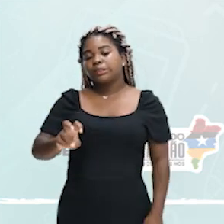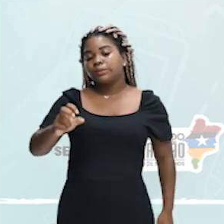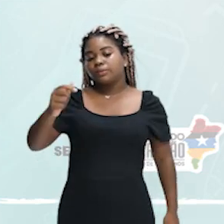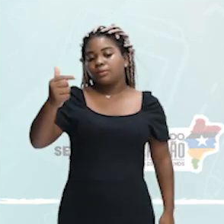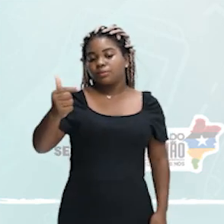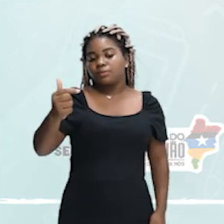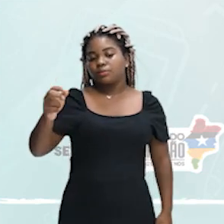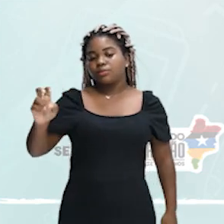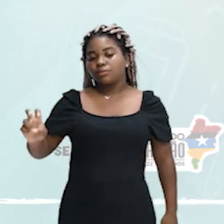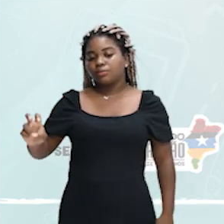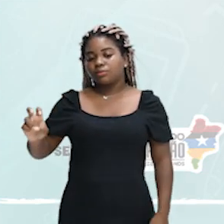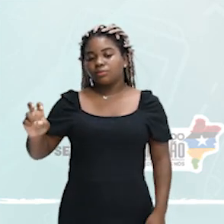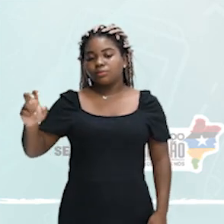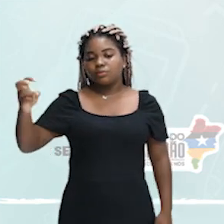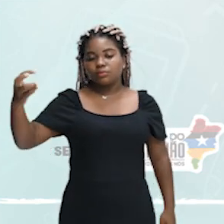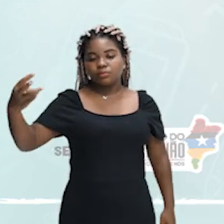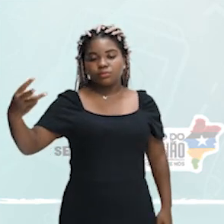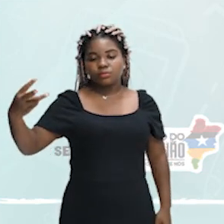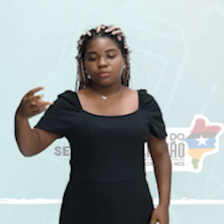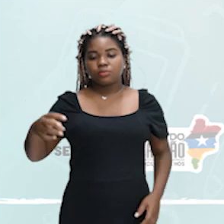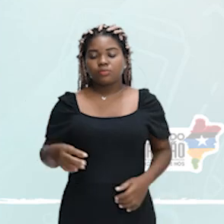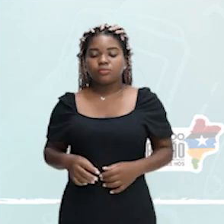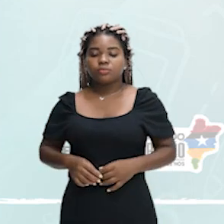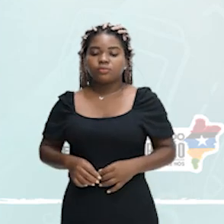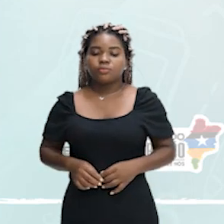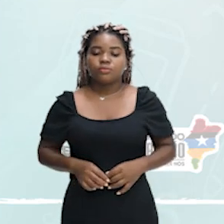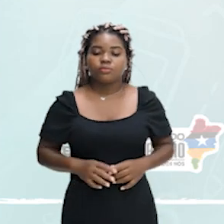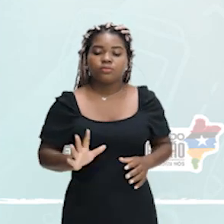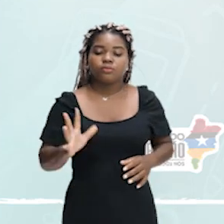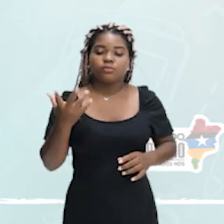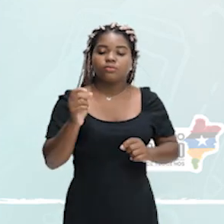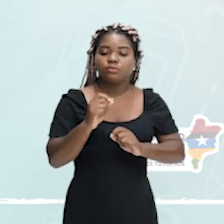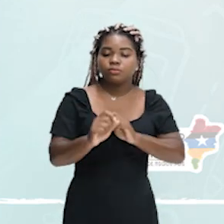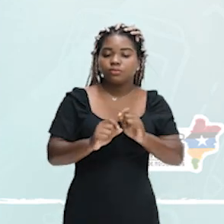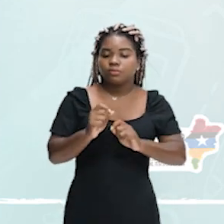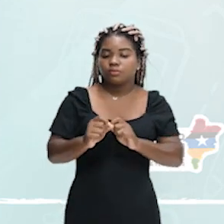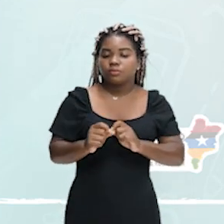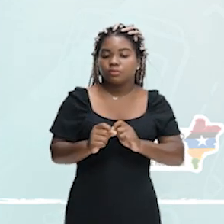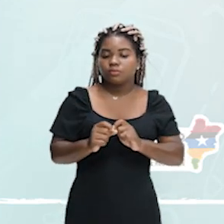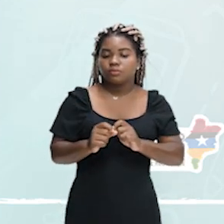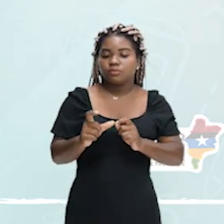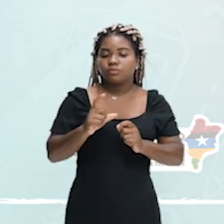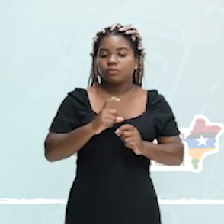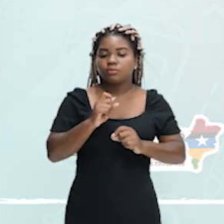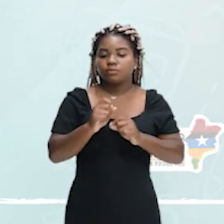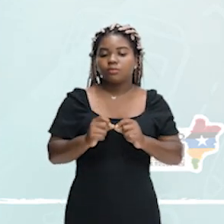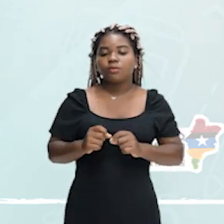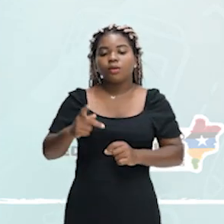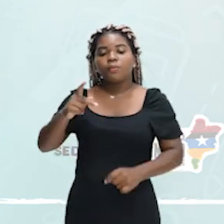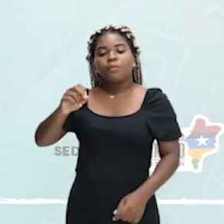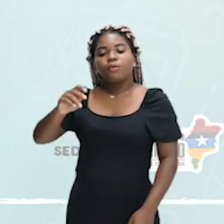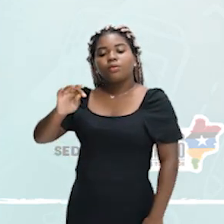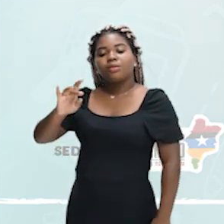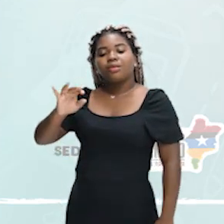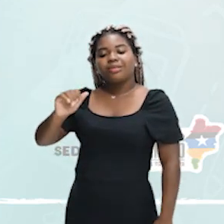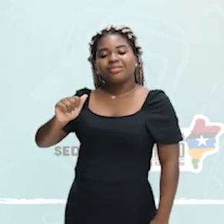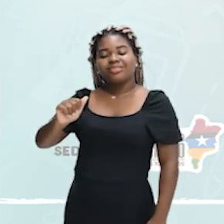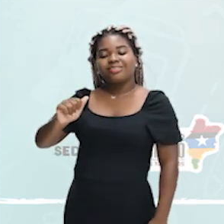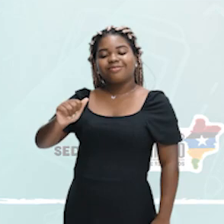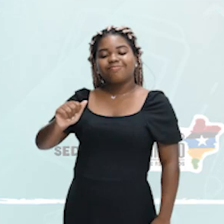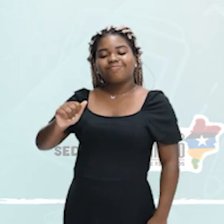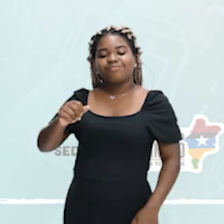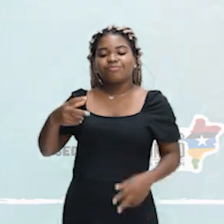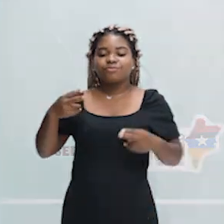à terceira. Olha o que aconteceu bem aqui, meu povo. Eu tenho produto de potência de mesma base. O que é que eu faço? Eu repito a base